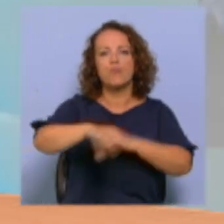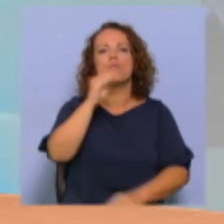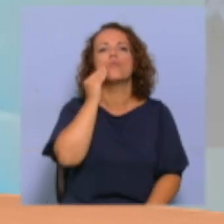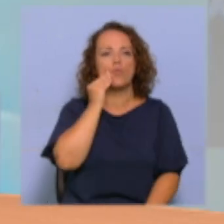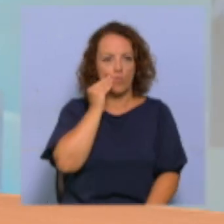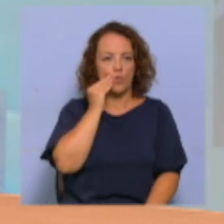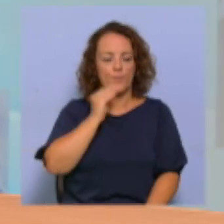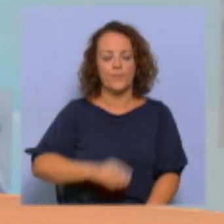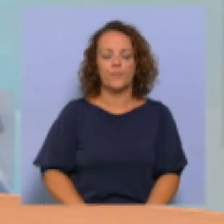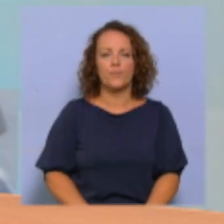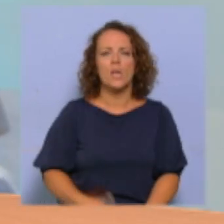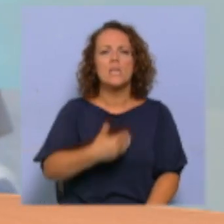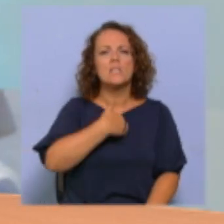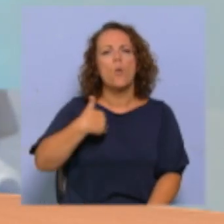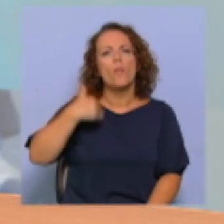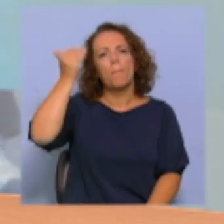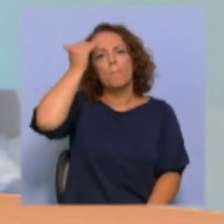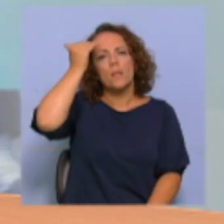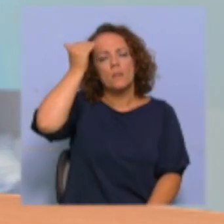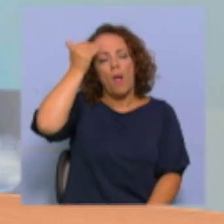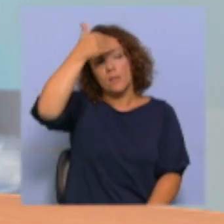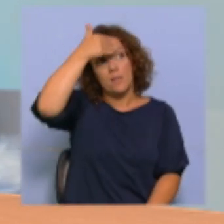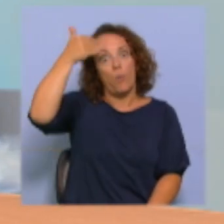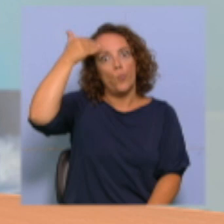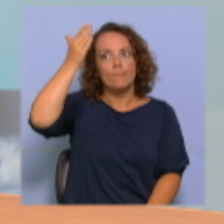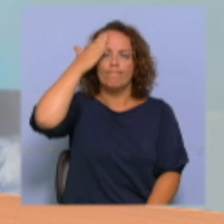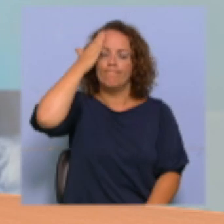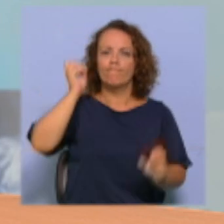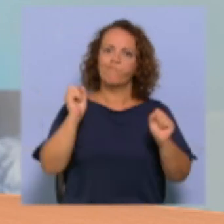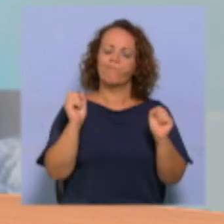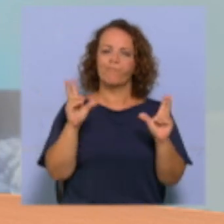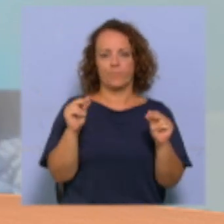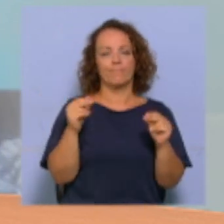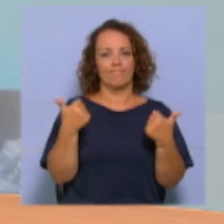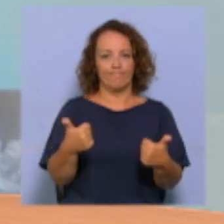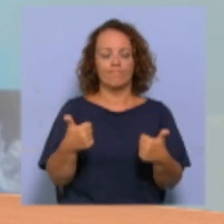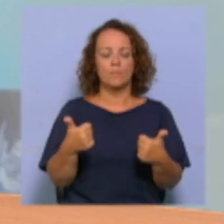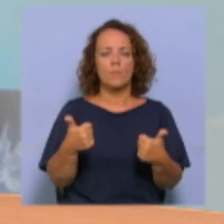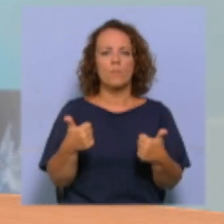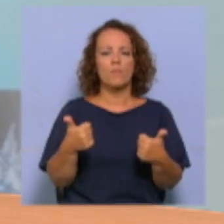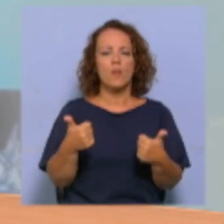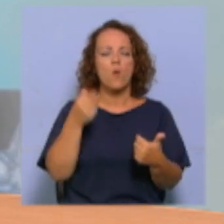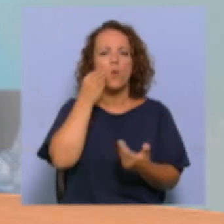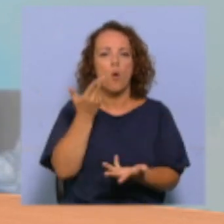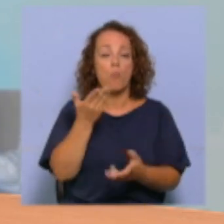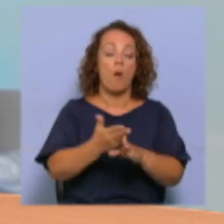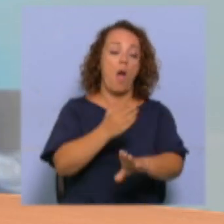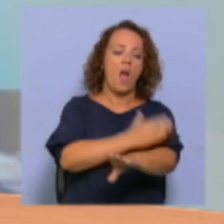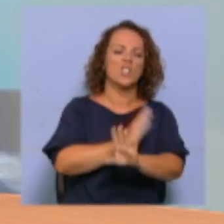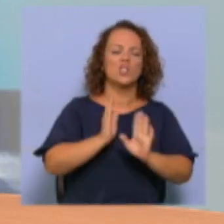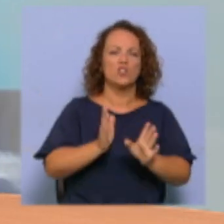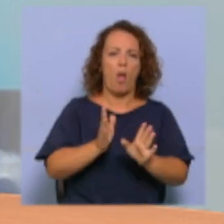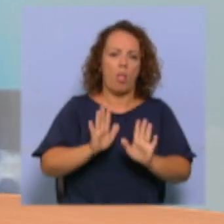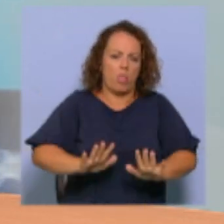mental das pessoas, da sanidade mental, Nós já vivíamos numa época em que se consumia